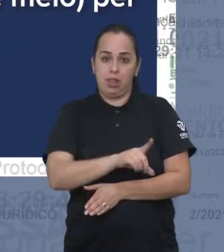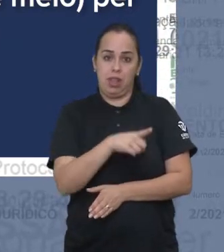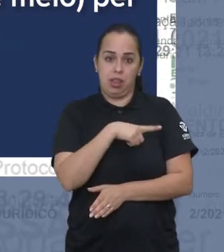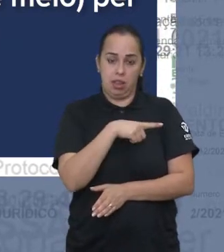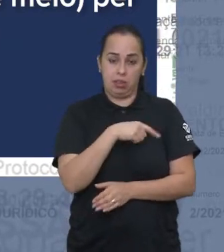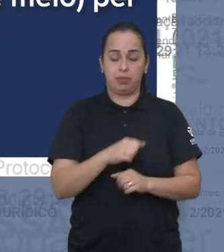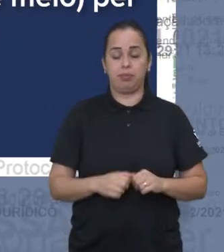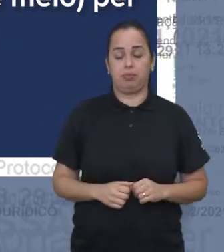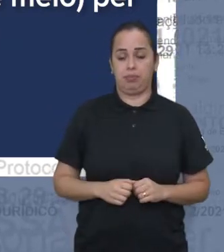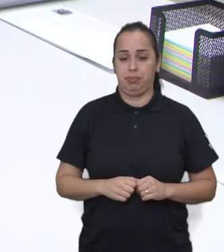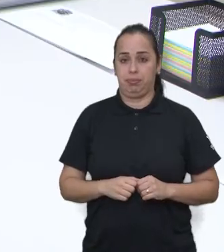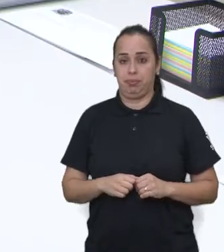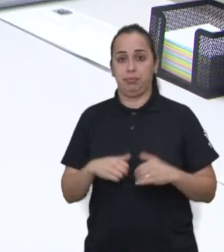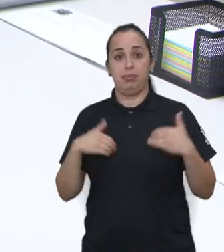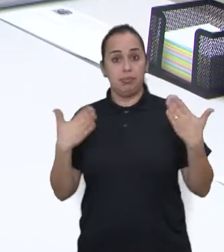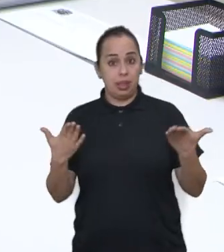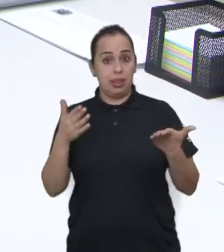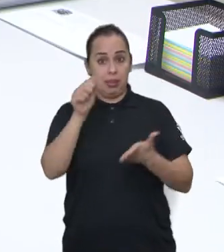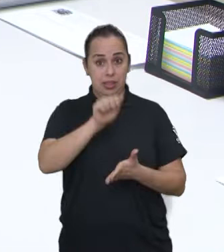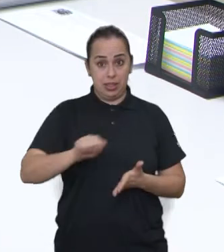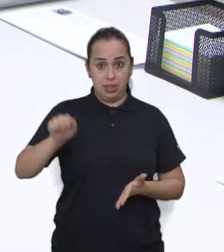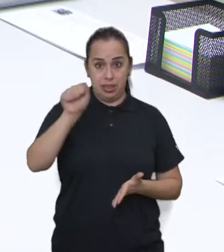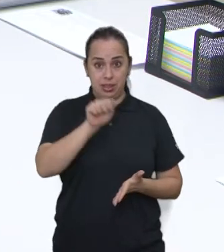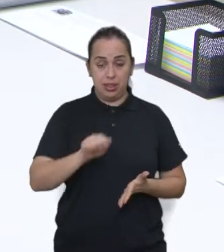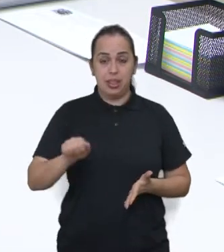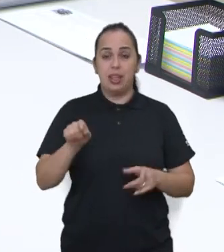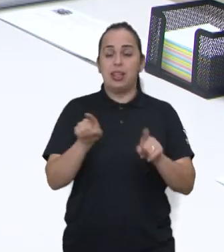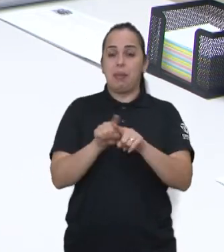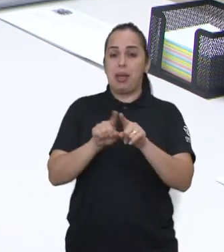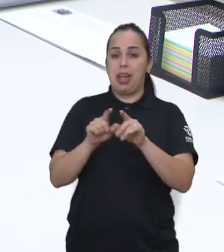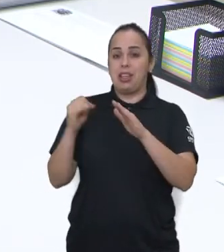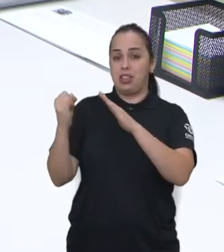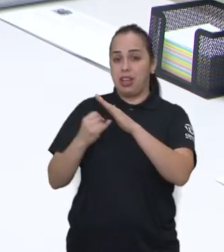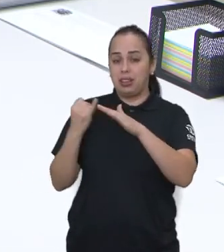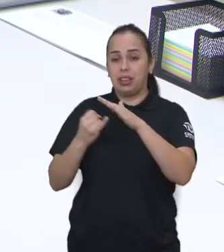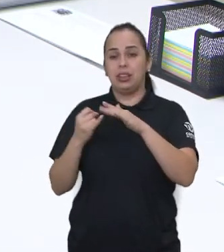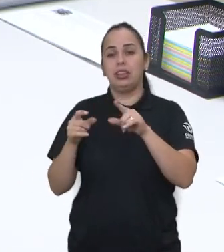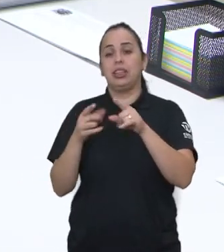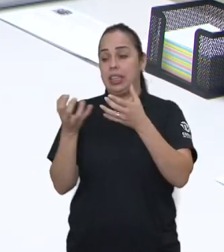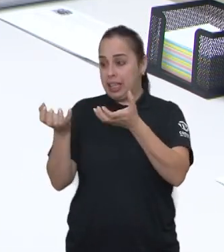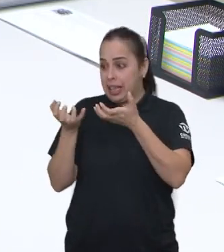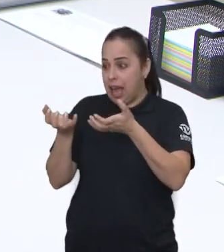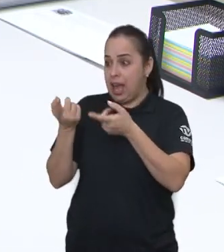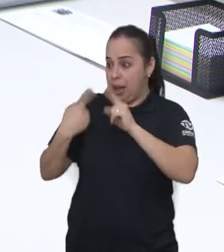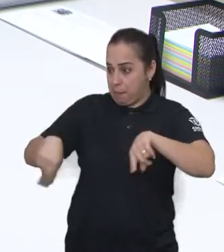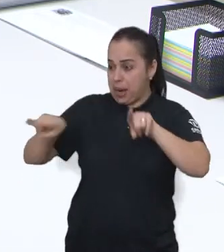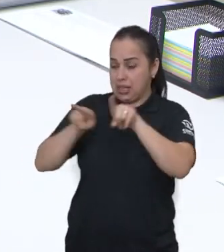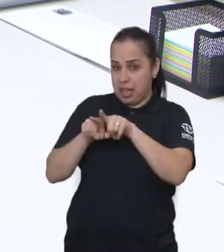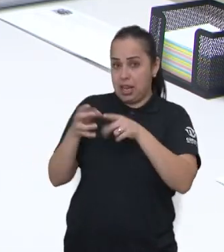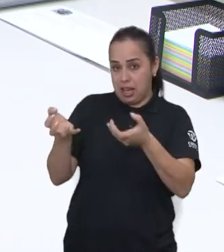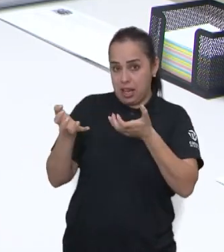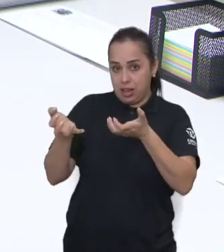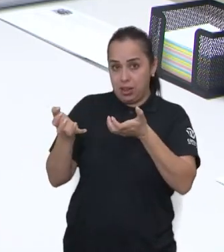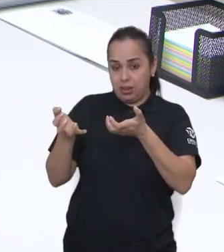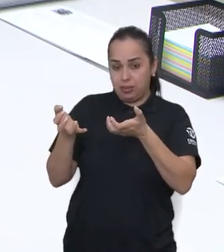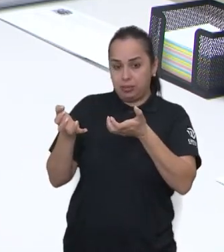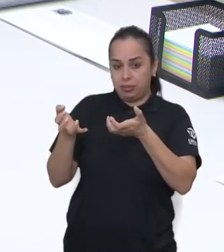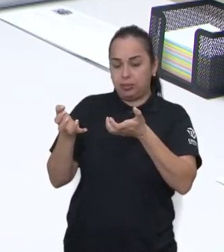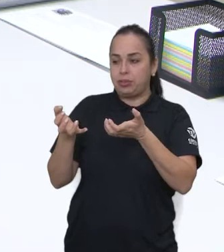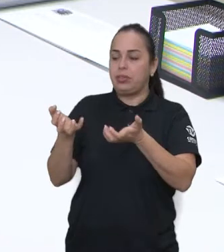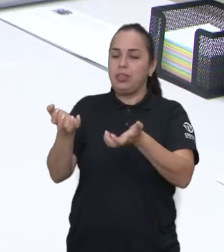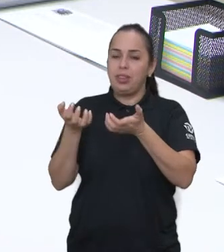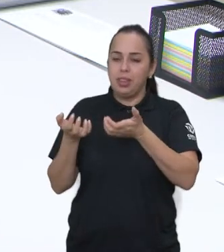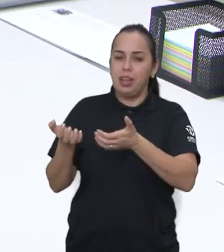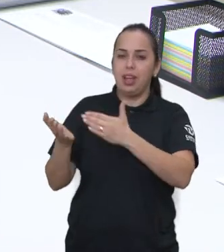com algum tipo de deficiência e essas associações essas entidades filantrópicas ou privadas que queiram participar